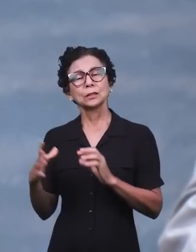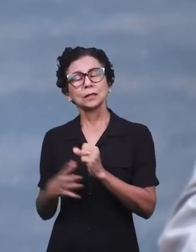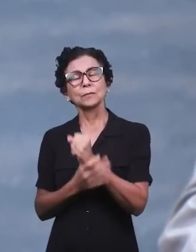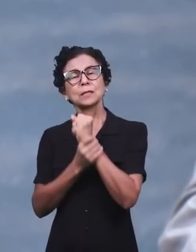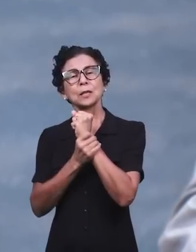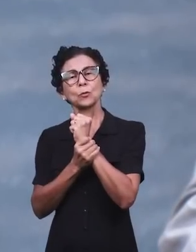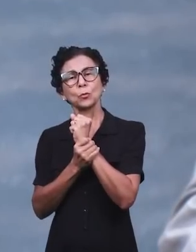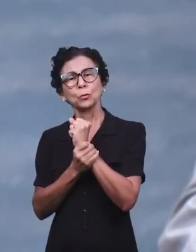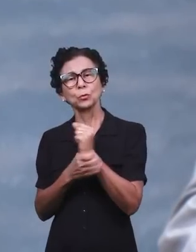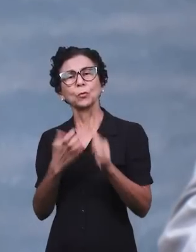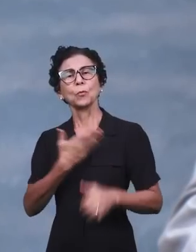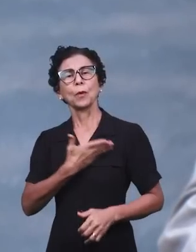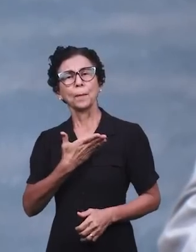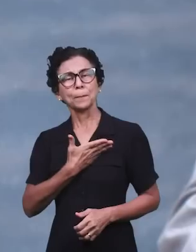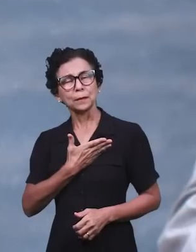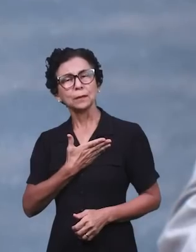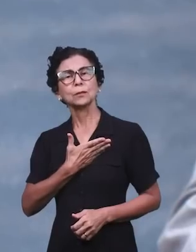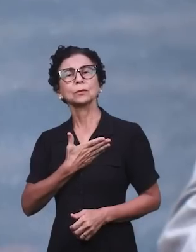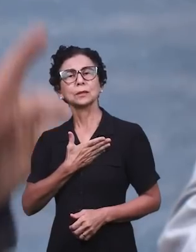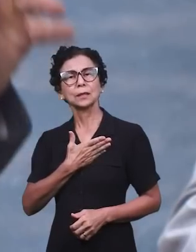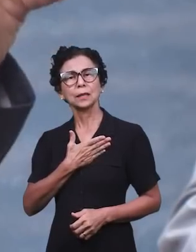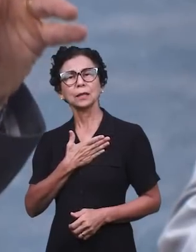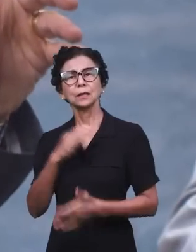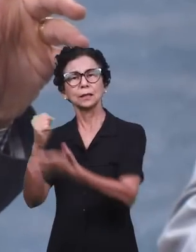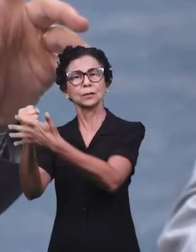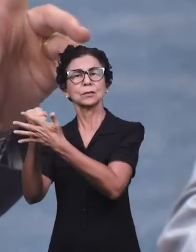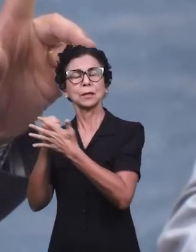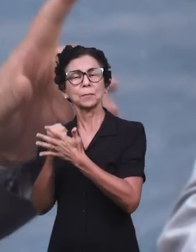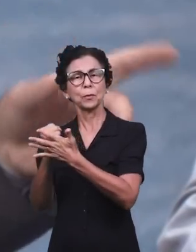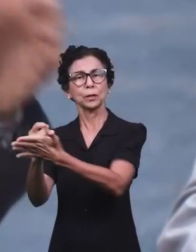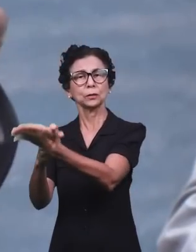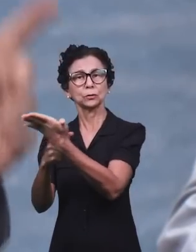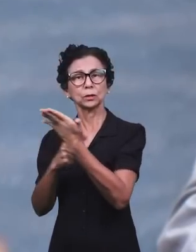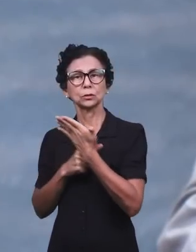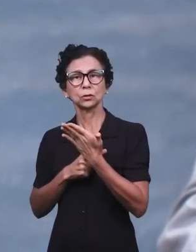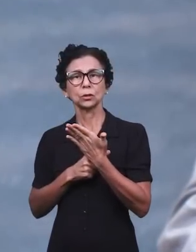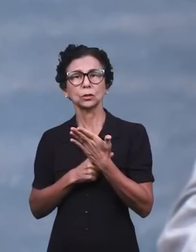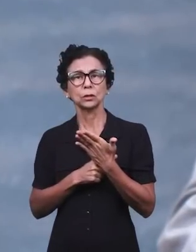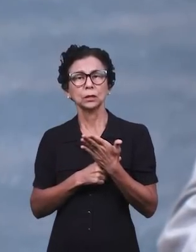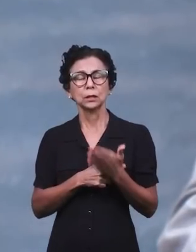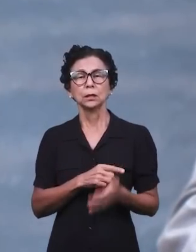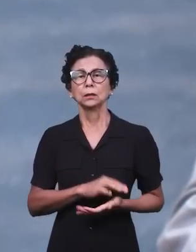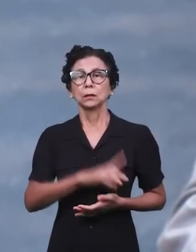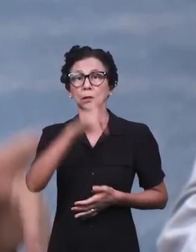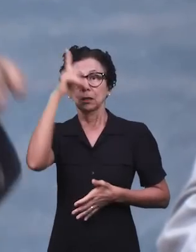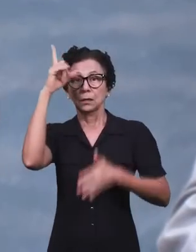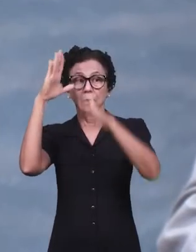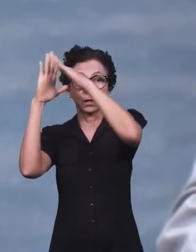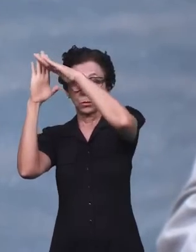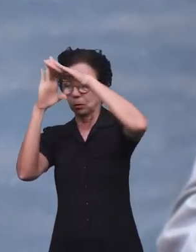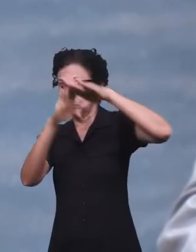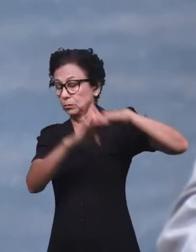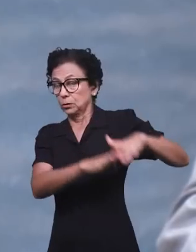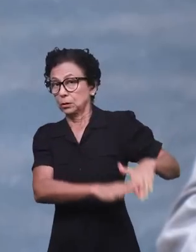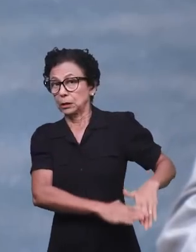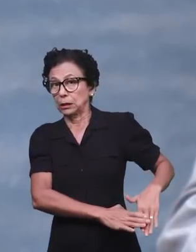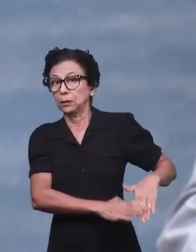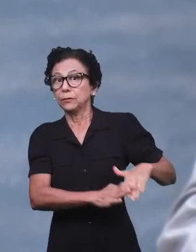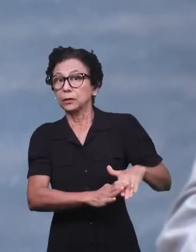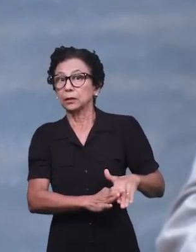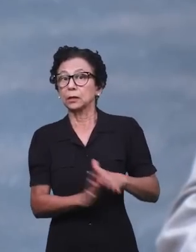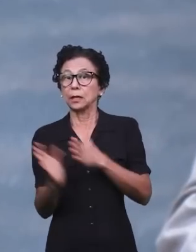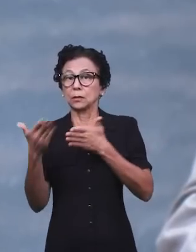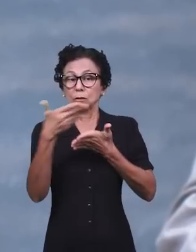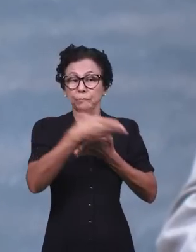nosso amparo, nós temos aquele que vai cuidar de nós. Que Deus nos livre de estarmos envolvidos nisso, que o Senhor nos livre sempre disso